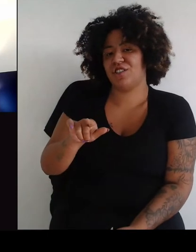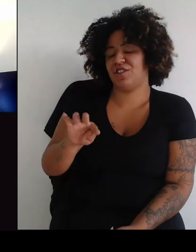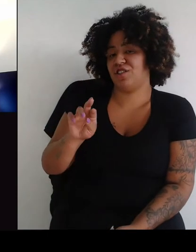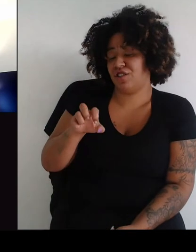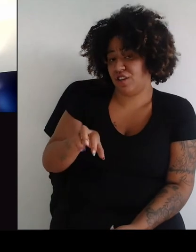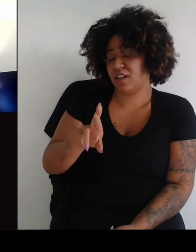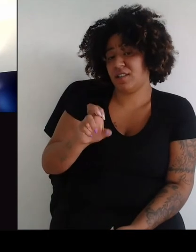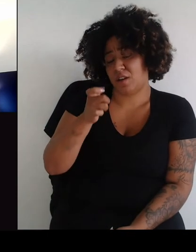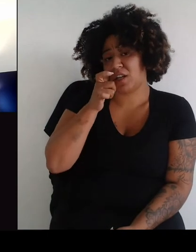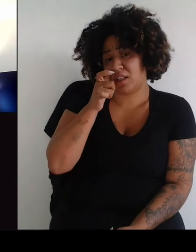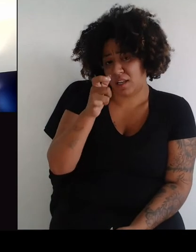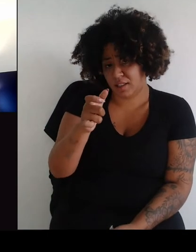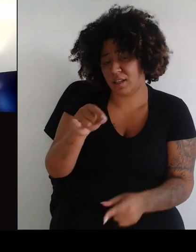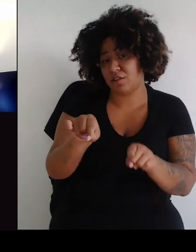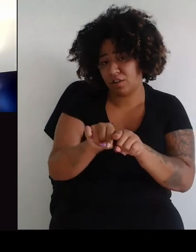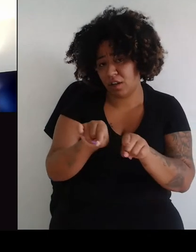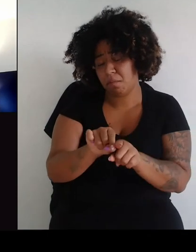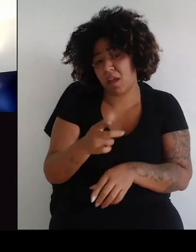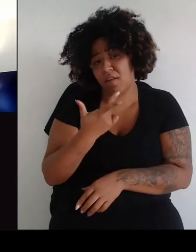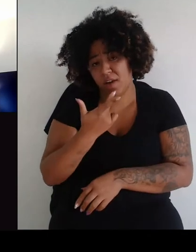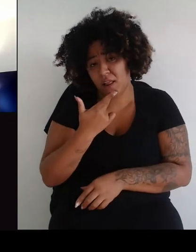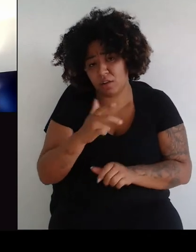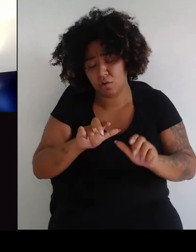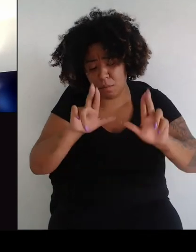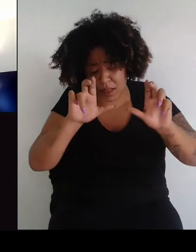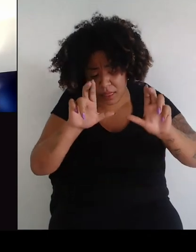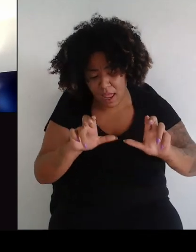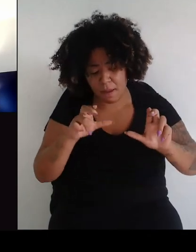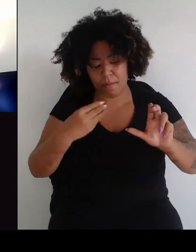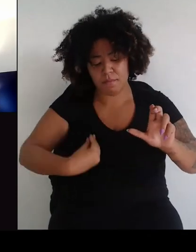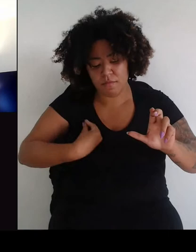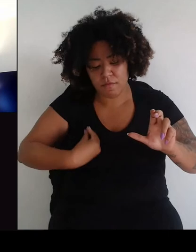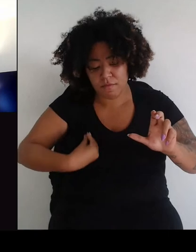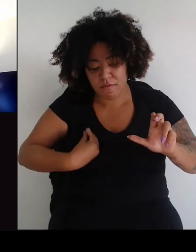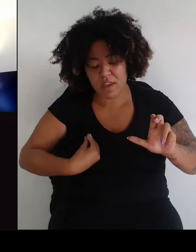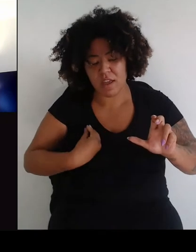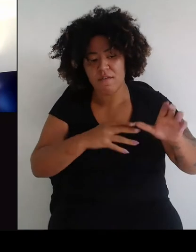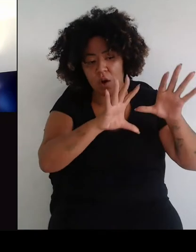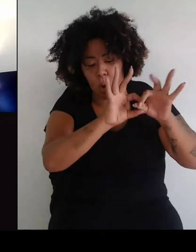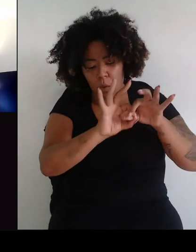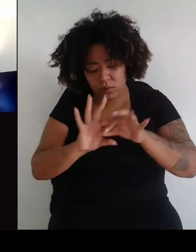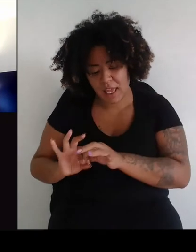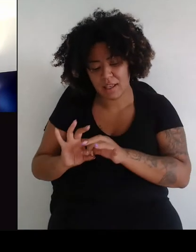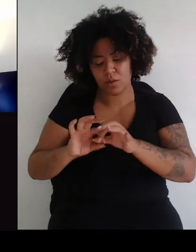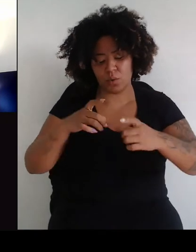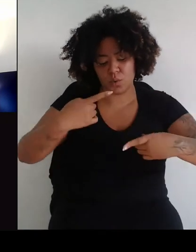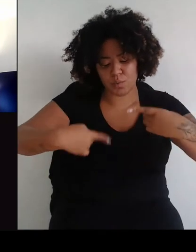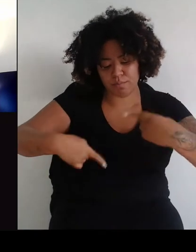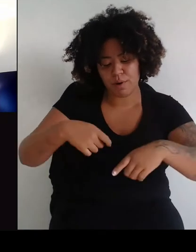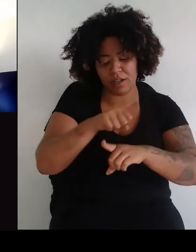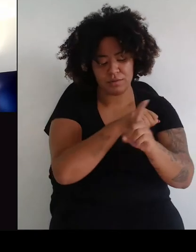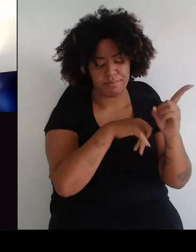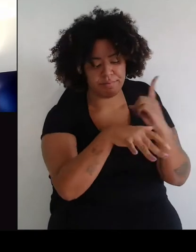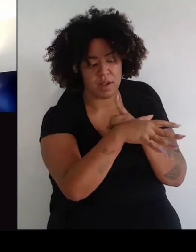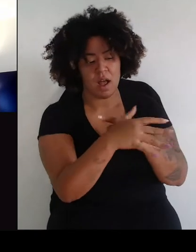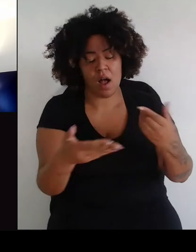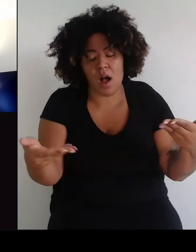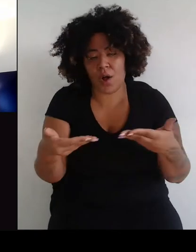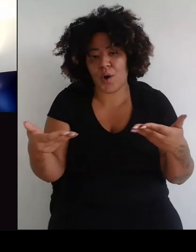assim da realidade social jurídica e tudo mais para essa conversa